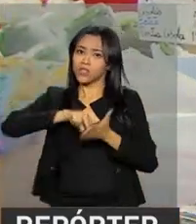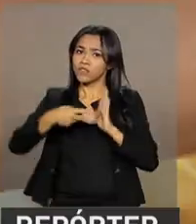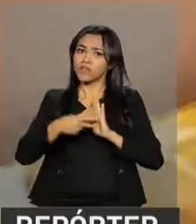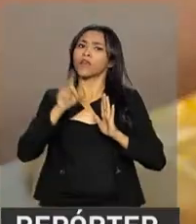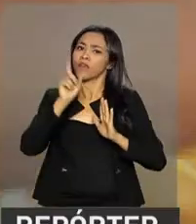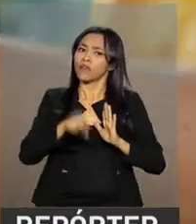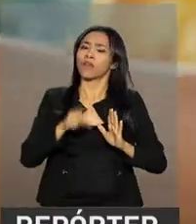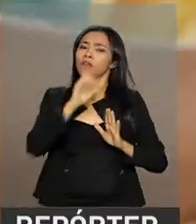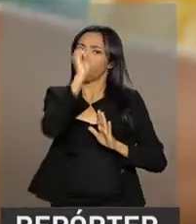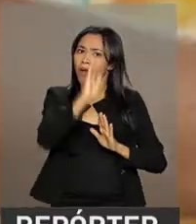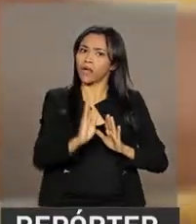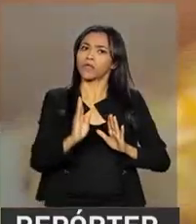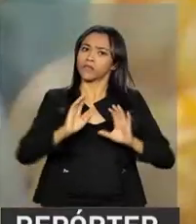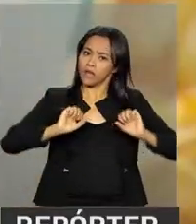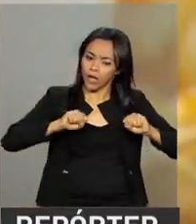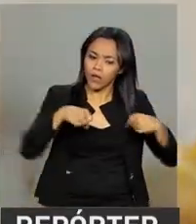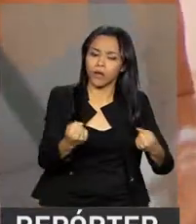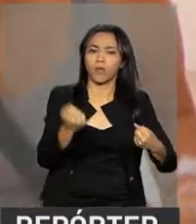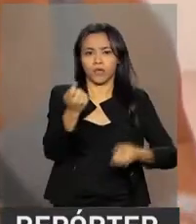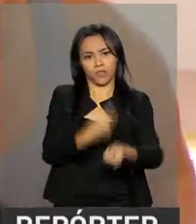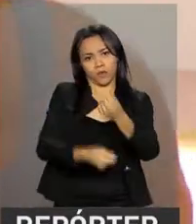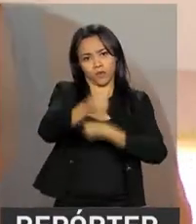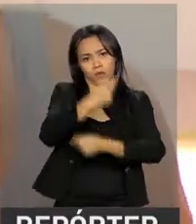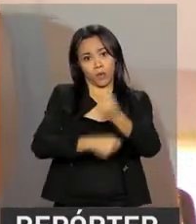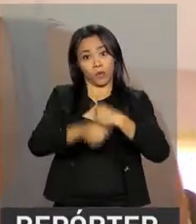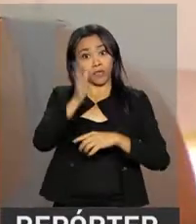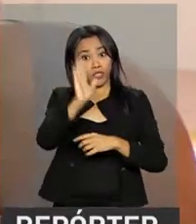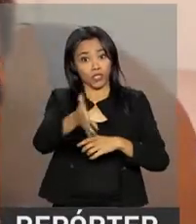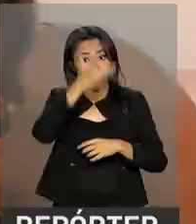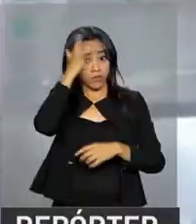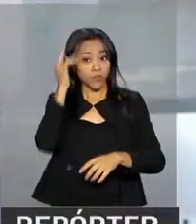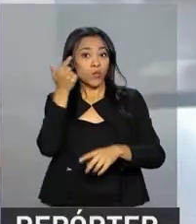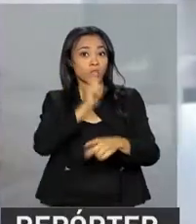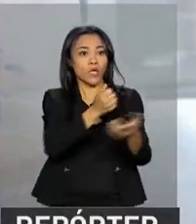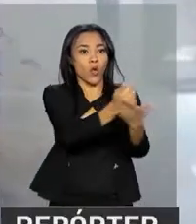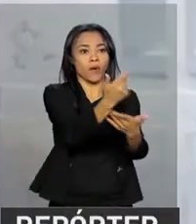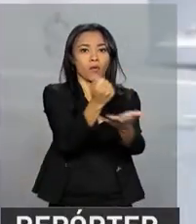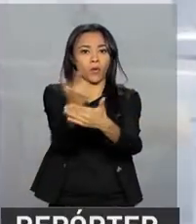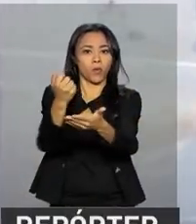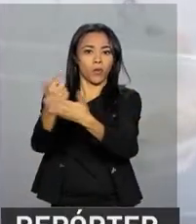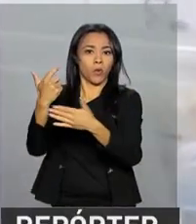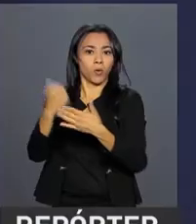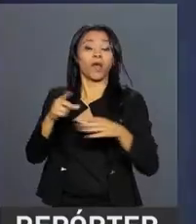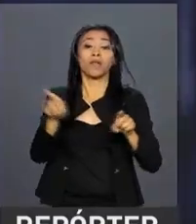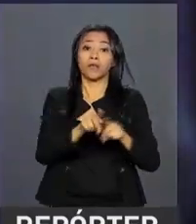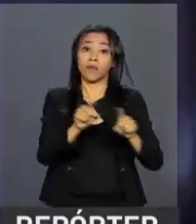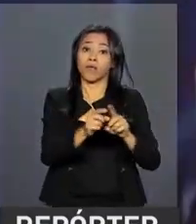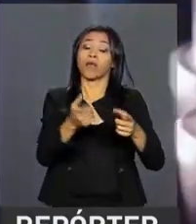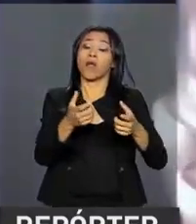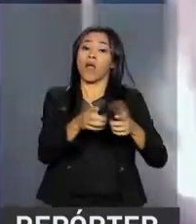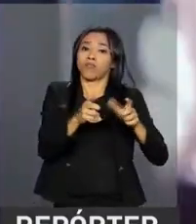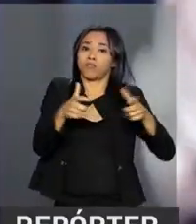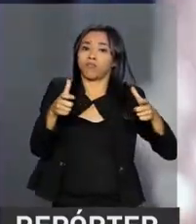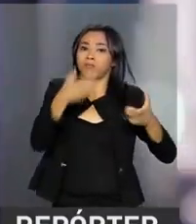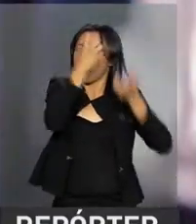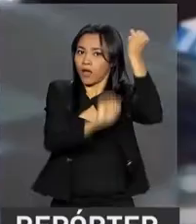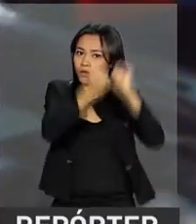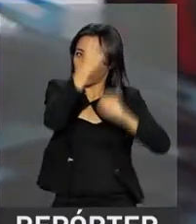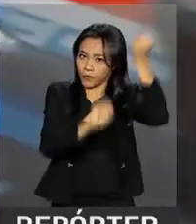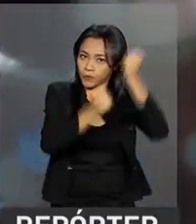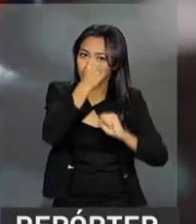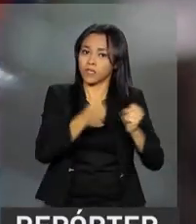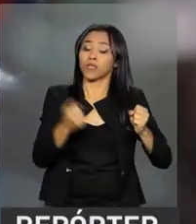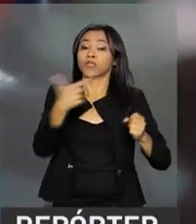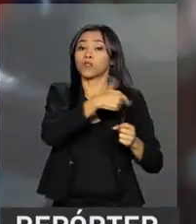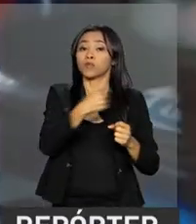econômica que já reflete no aumento do consumo das famílias e da produção industrial para 2017 a expectativa